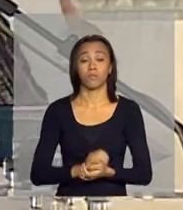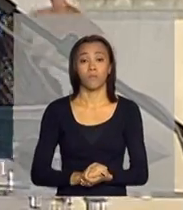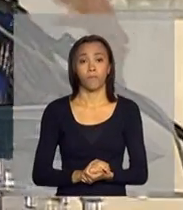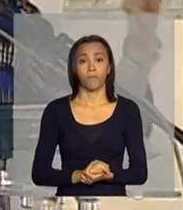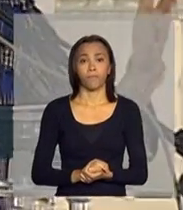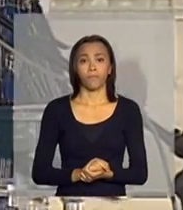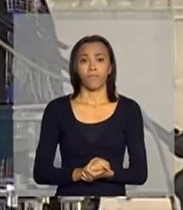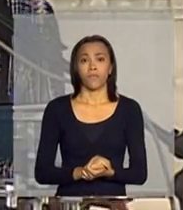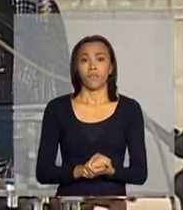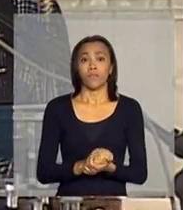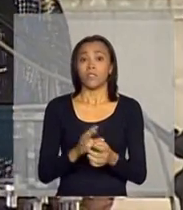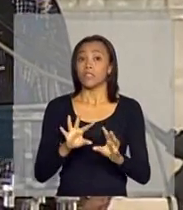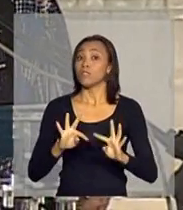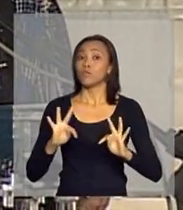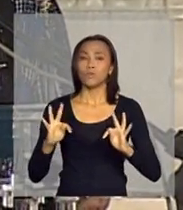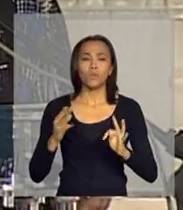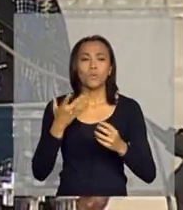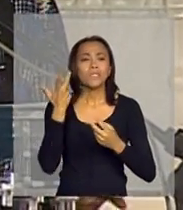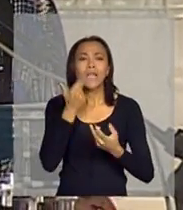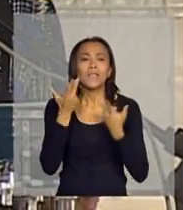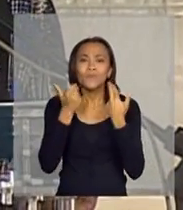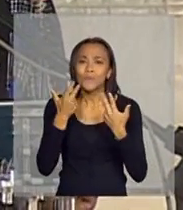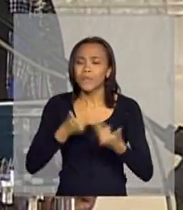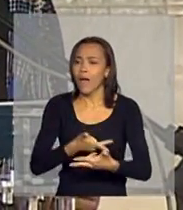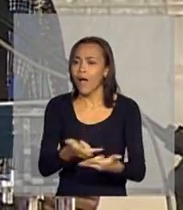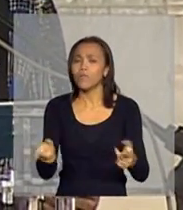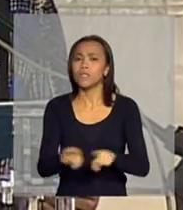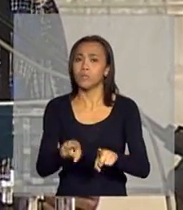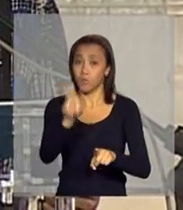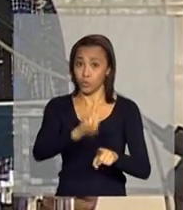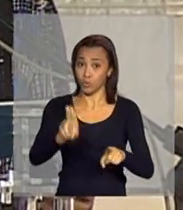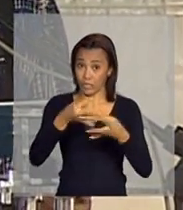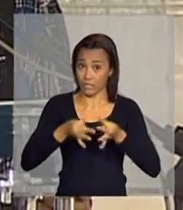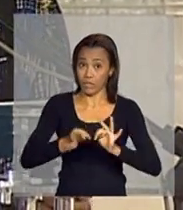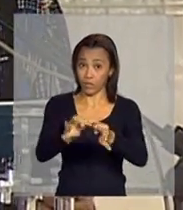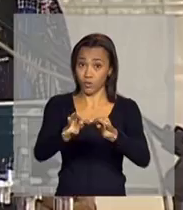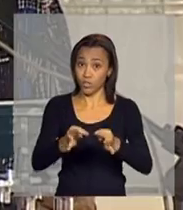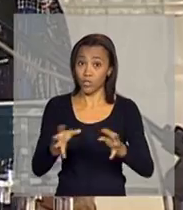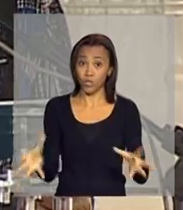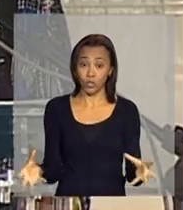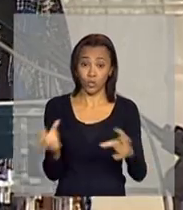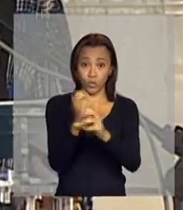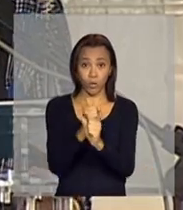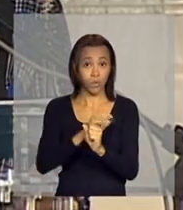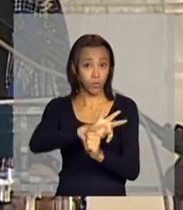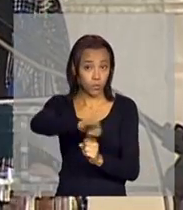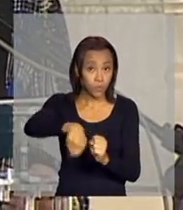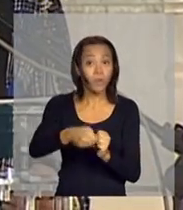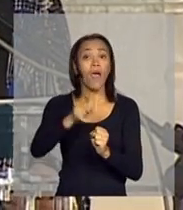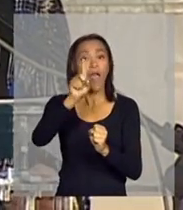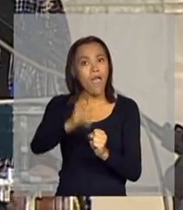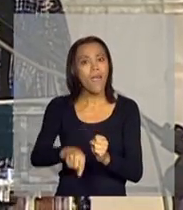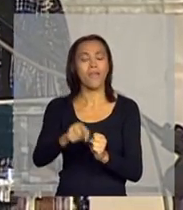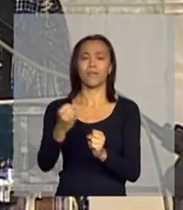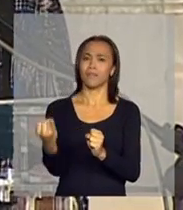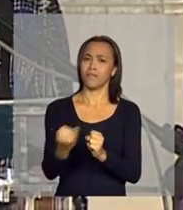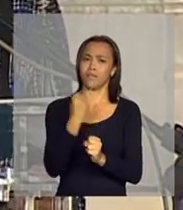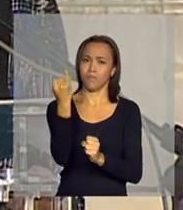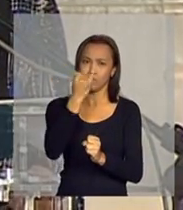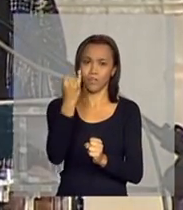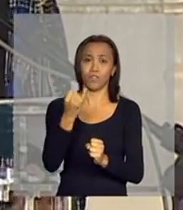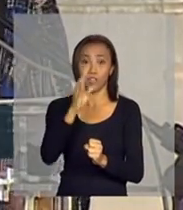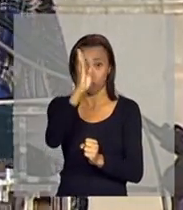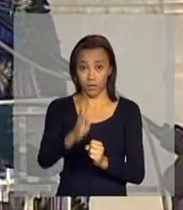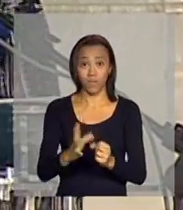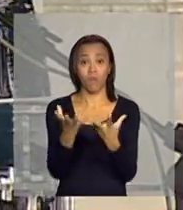as nossas vantagens naturais, ao que há de mais moderno em tecnologia, é uma receita que o Brasil todo hoje procura